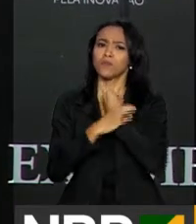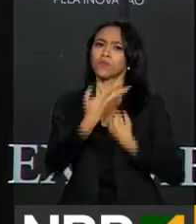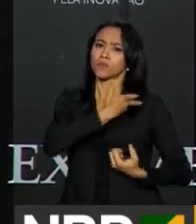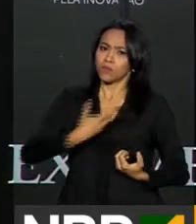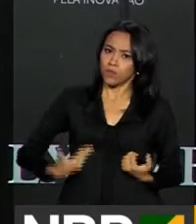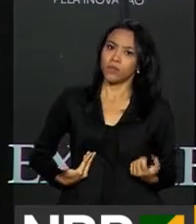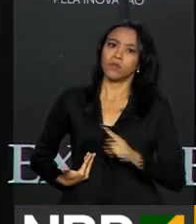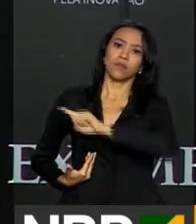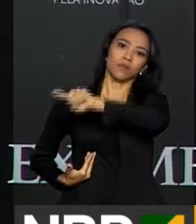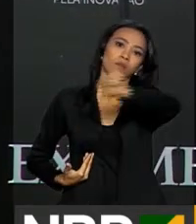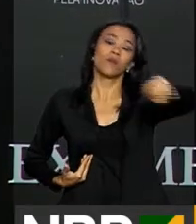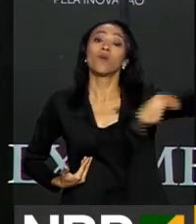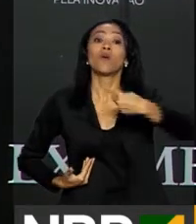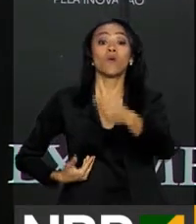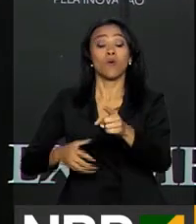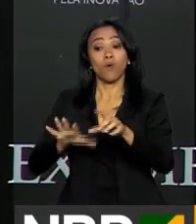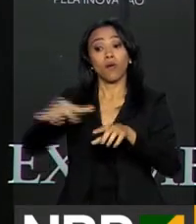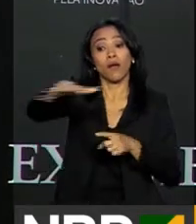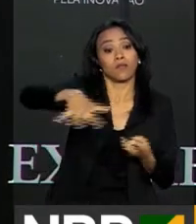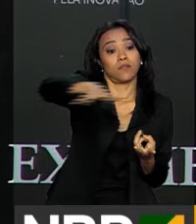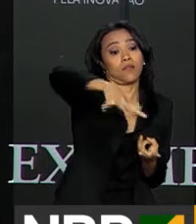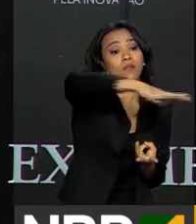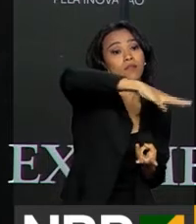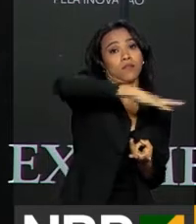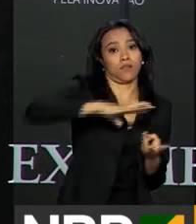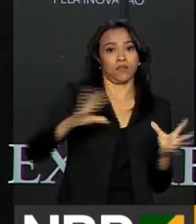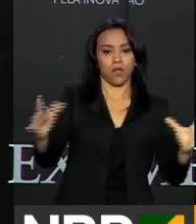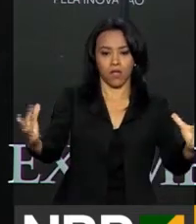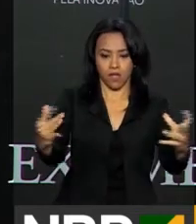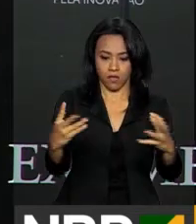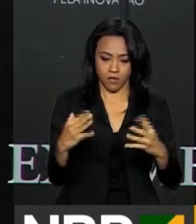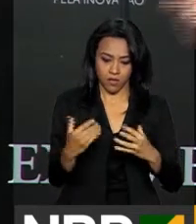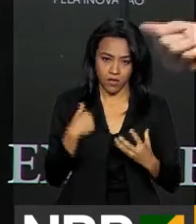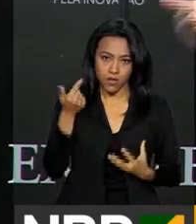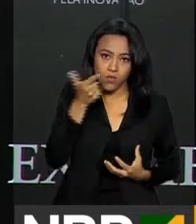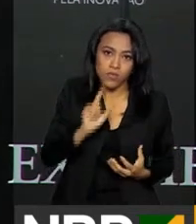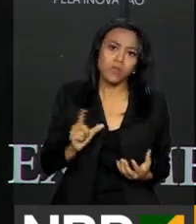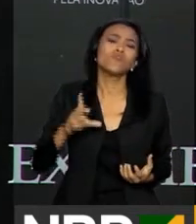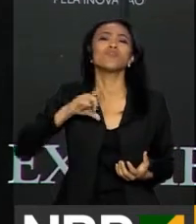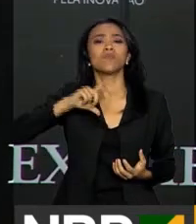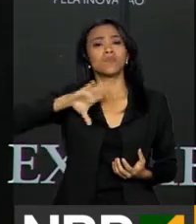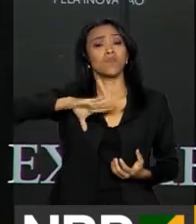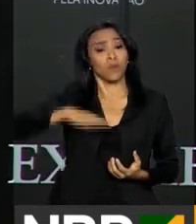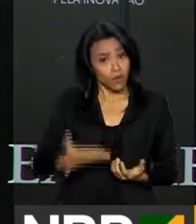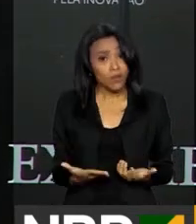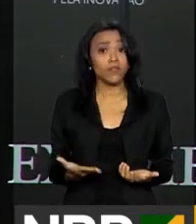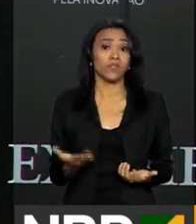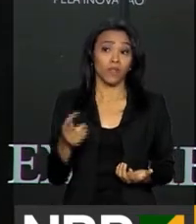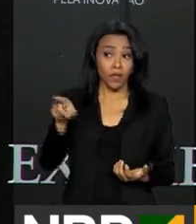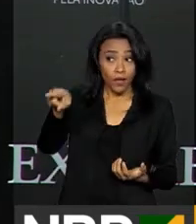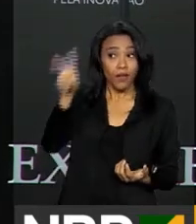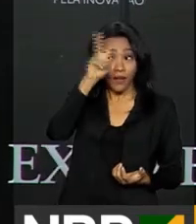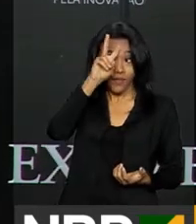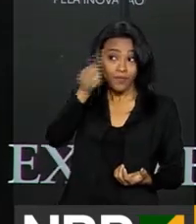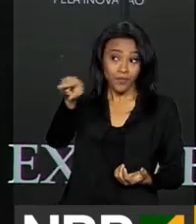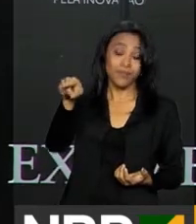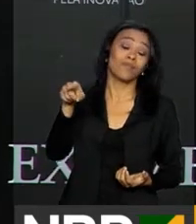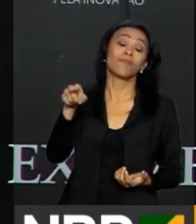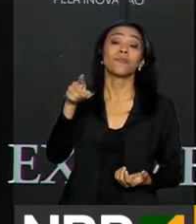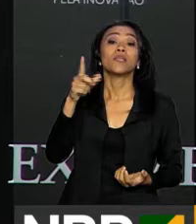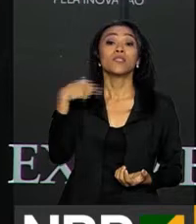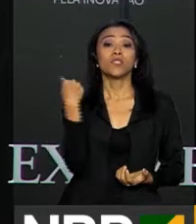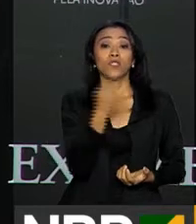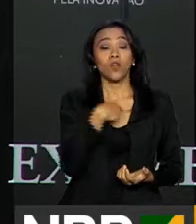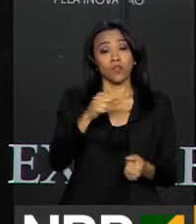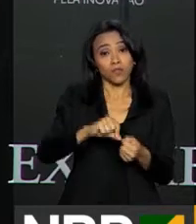com a área trabalhista. E conseguimos levar adiante isso. Tivemos a coragem, lembra o Meirelles, de estabelecer uma das